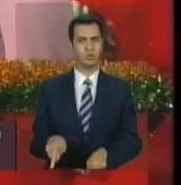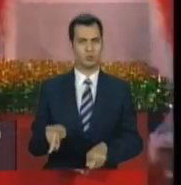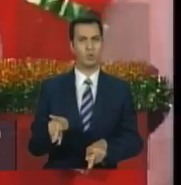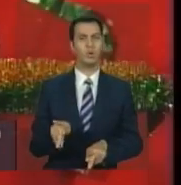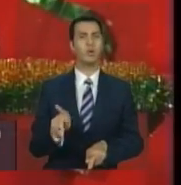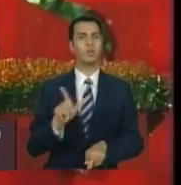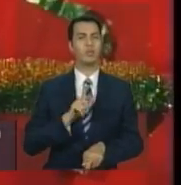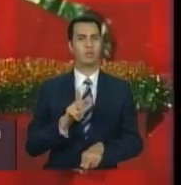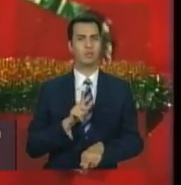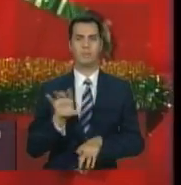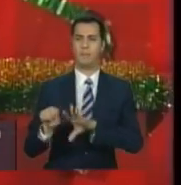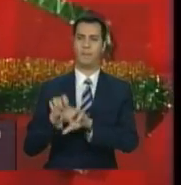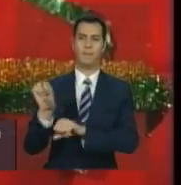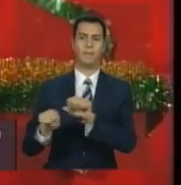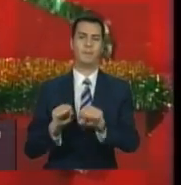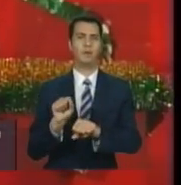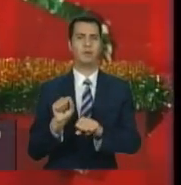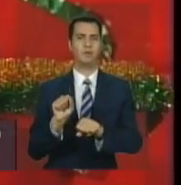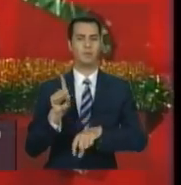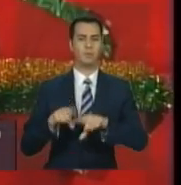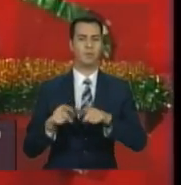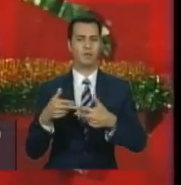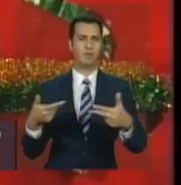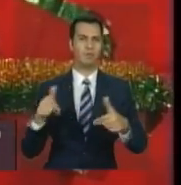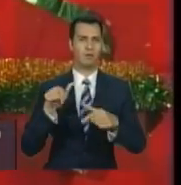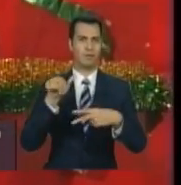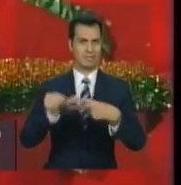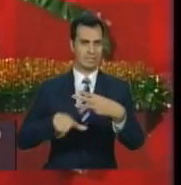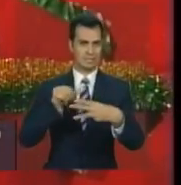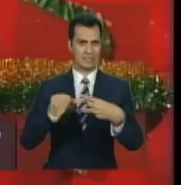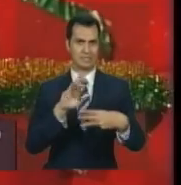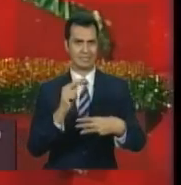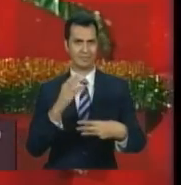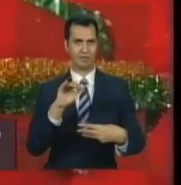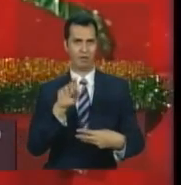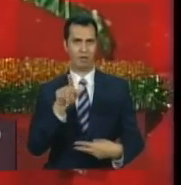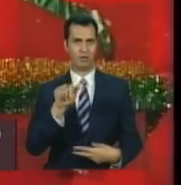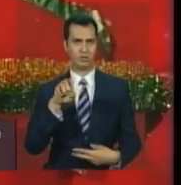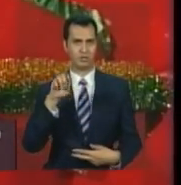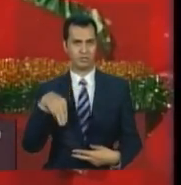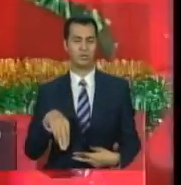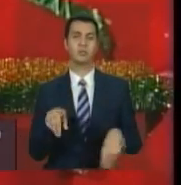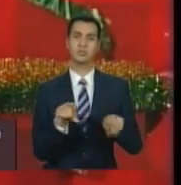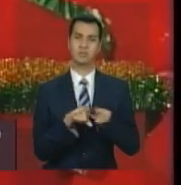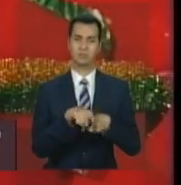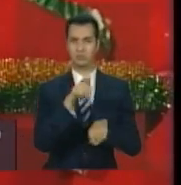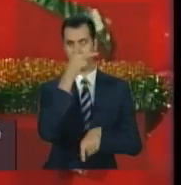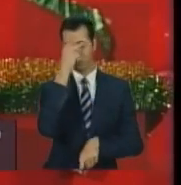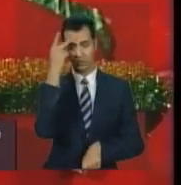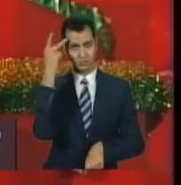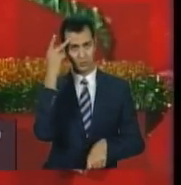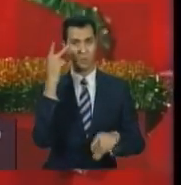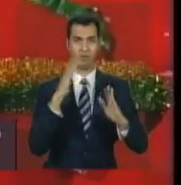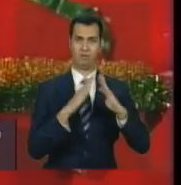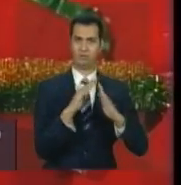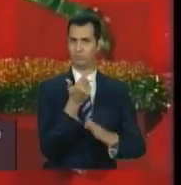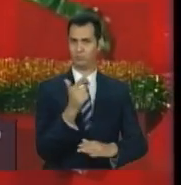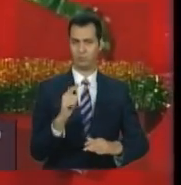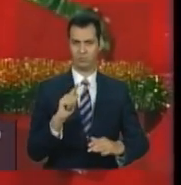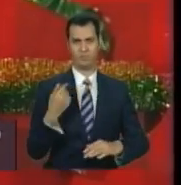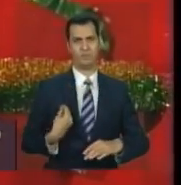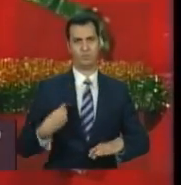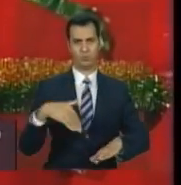reciclável e dos moradores de rua. Eu quero, então, começar cumprimentando a cada um